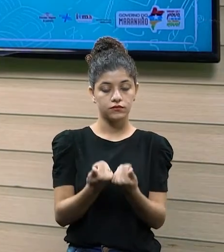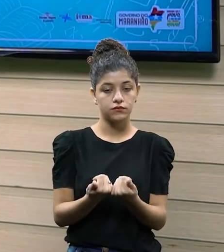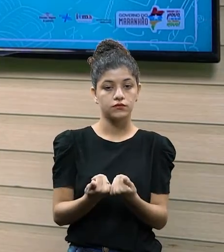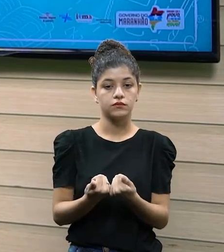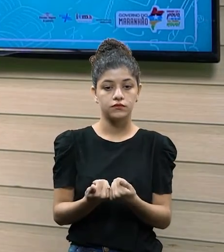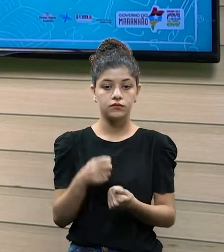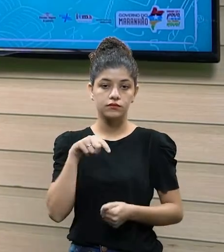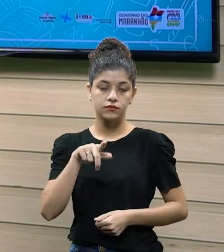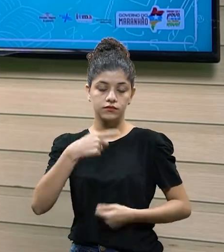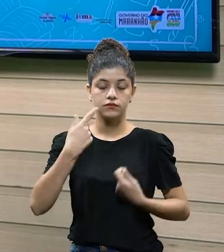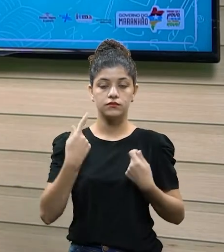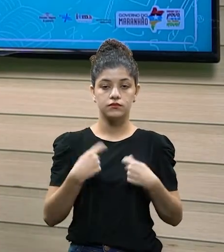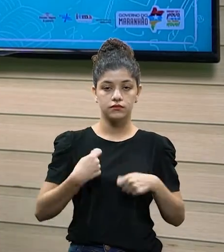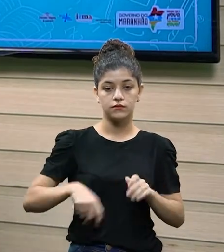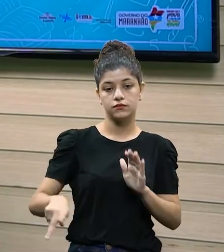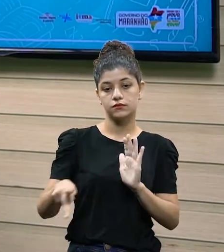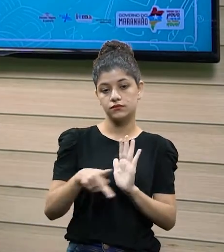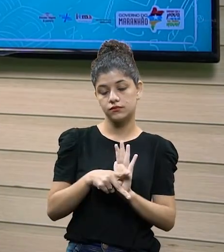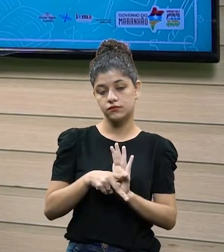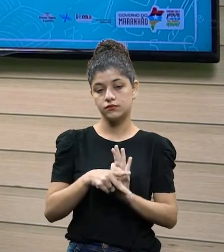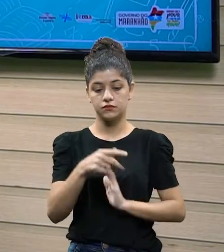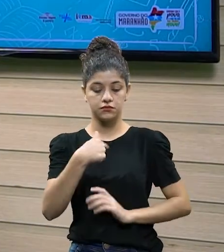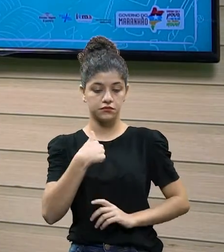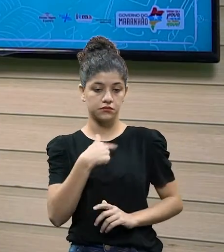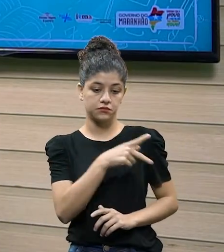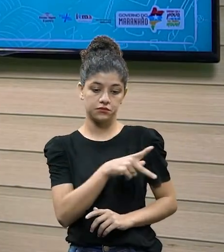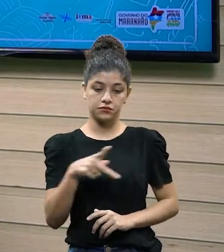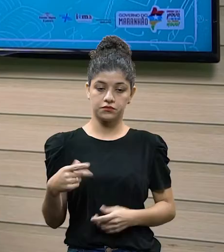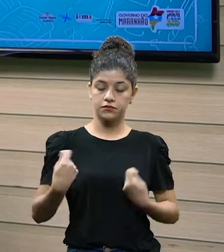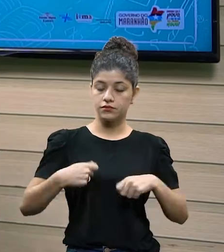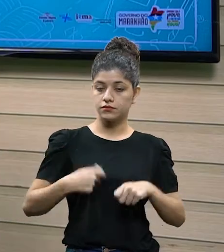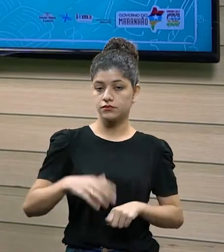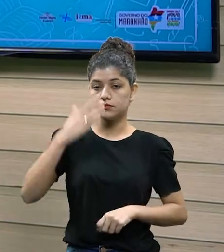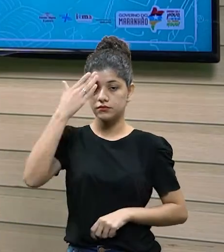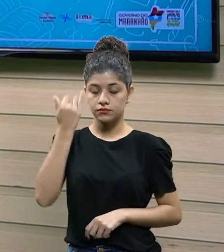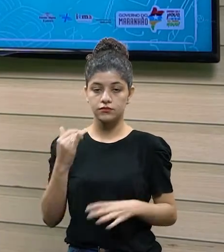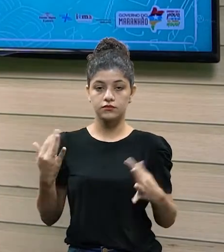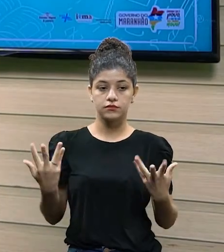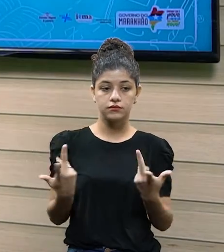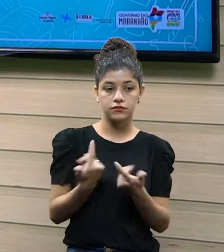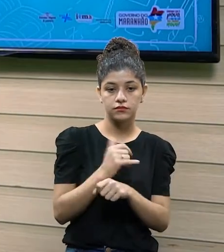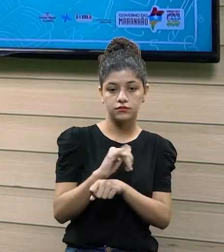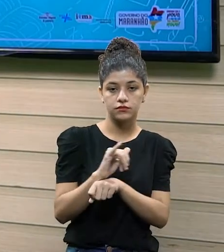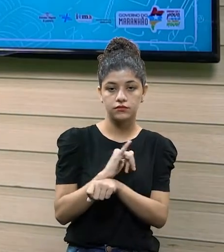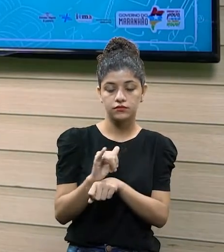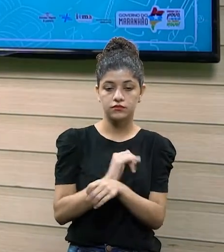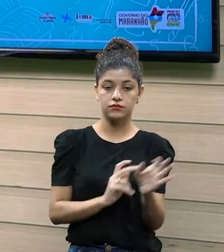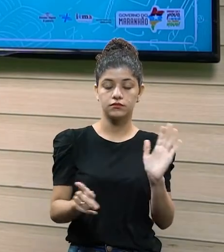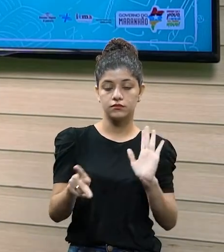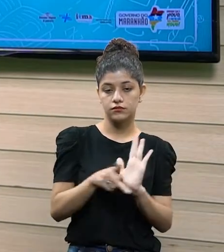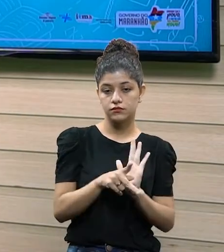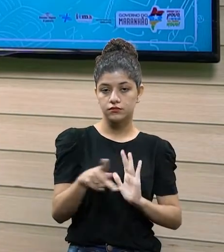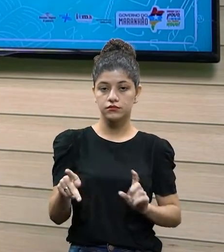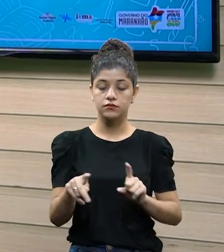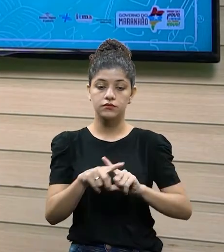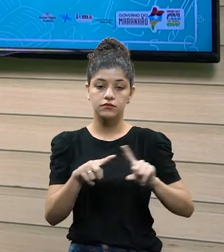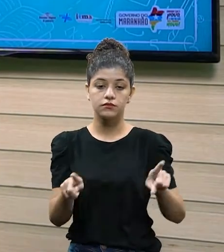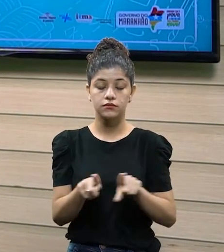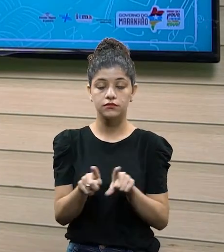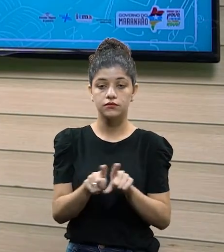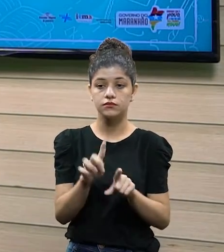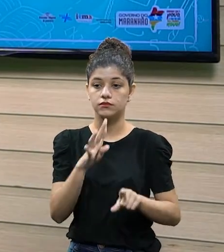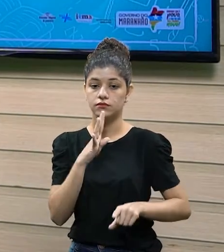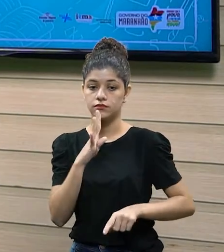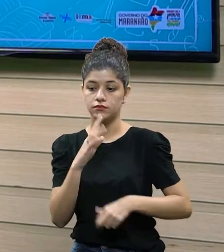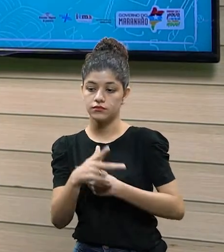sua habilidade específica. Por exemplo, eu sou um professor, eu tenho que ter algumas habilidades específicas de professor, mas eu preciso conhecer outras coisas também,